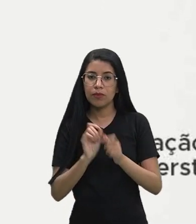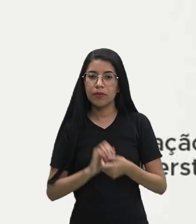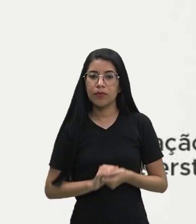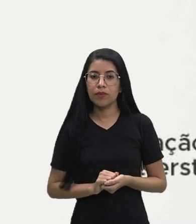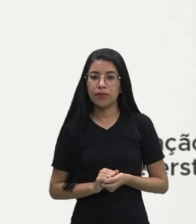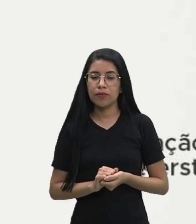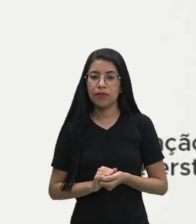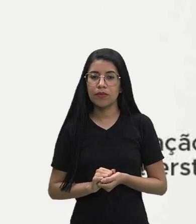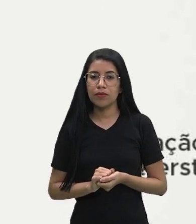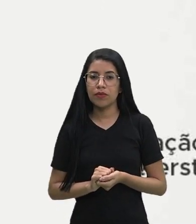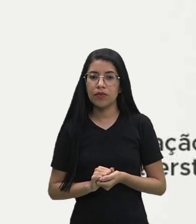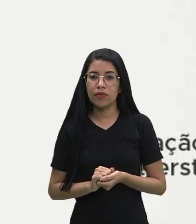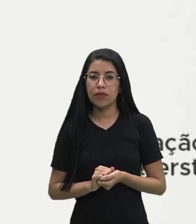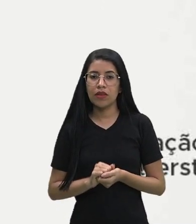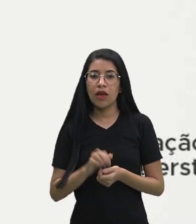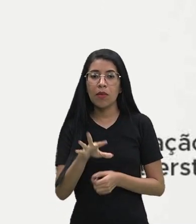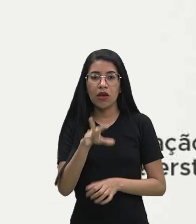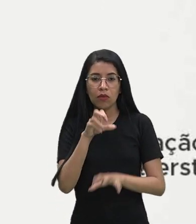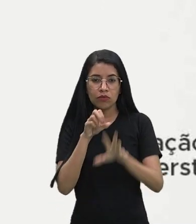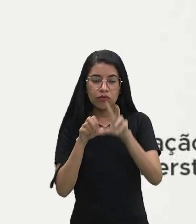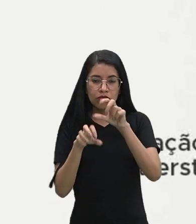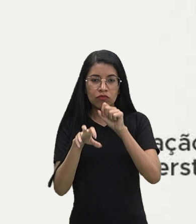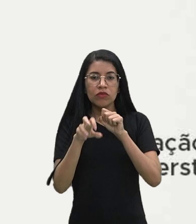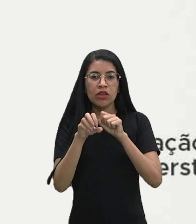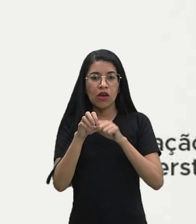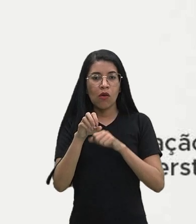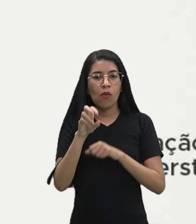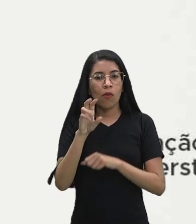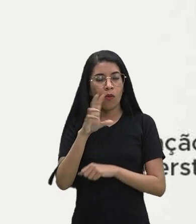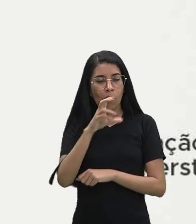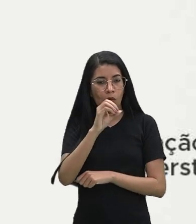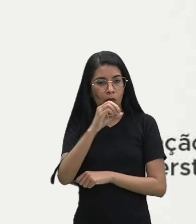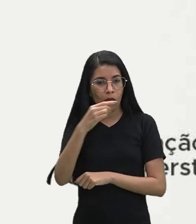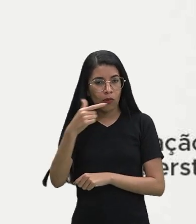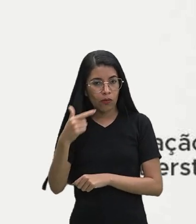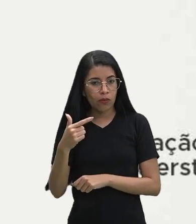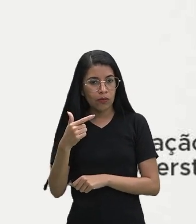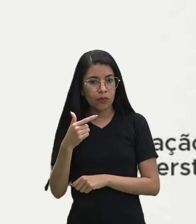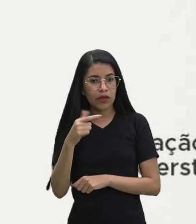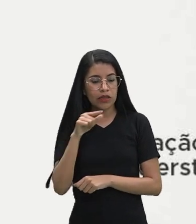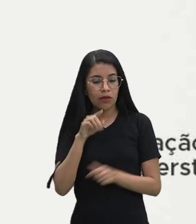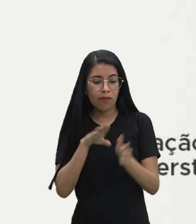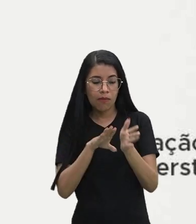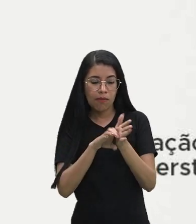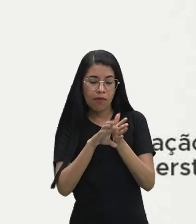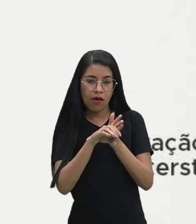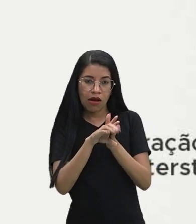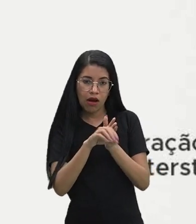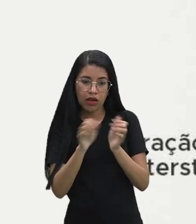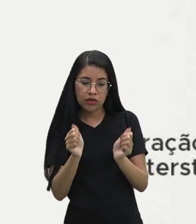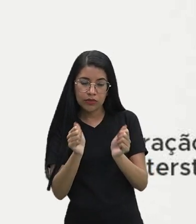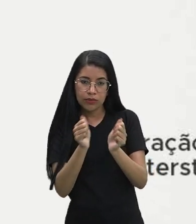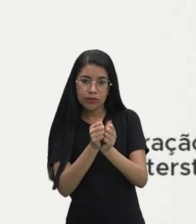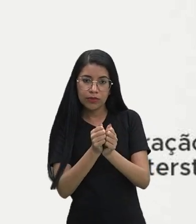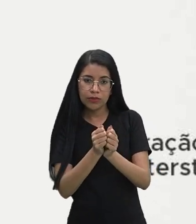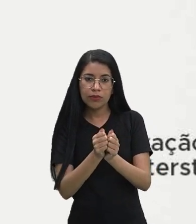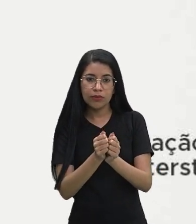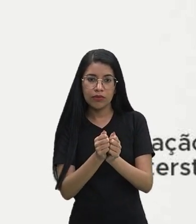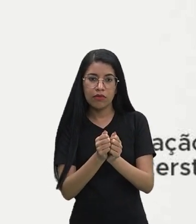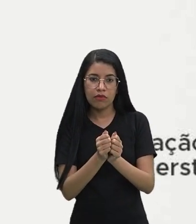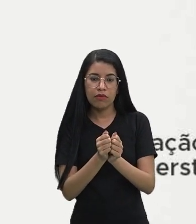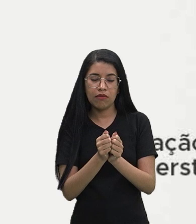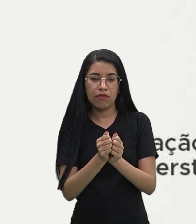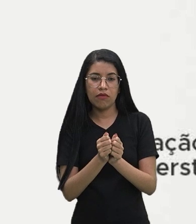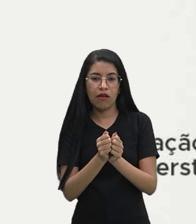que já absorviam oxigênio. Essas bactérias se associaram, tá? Se associaram a